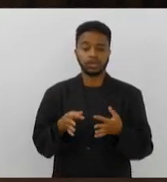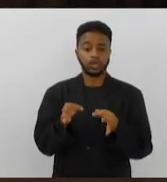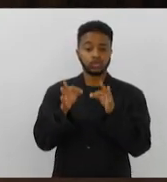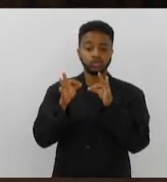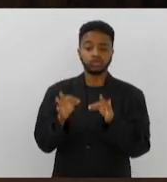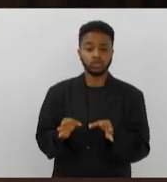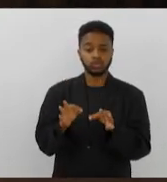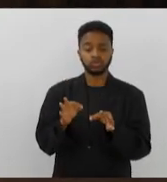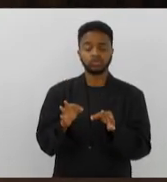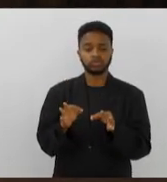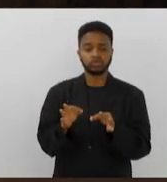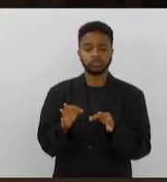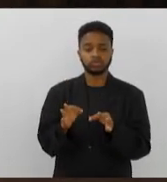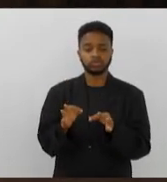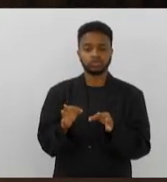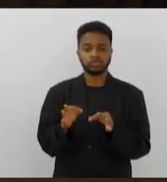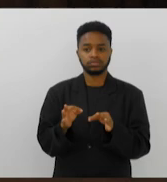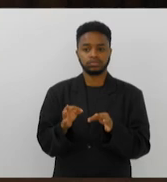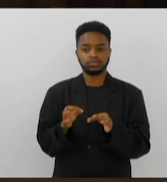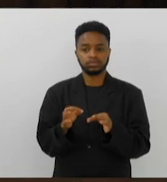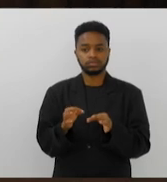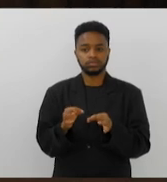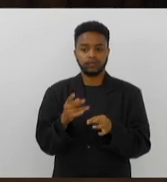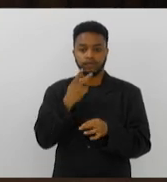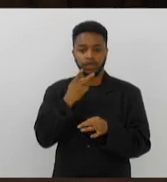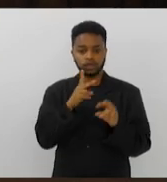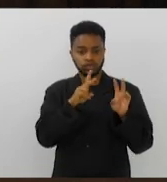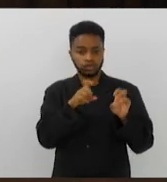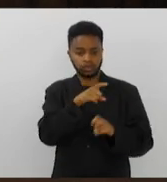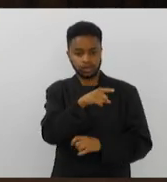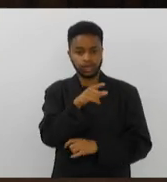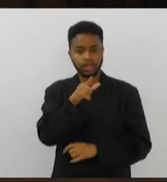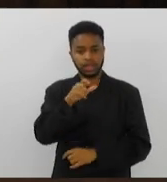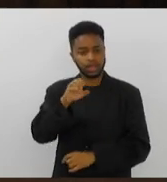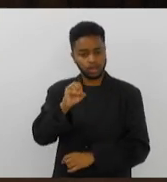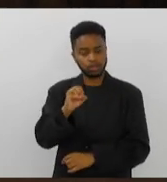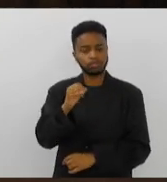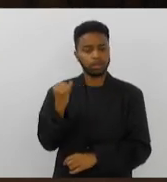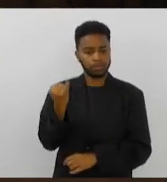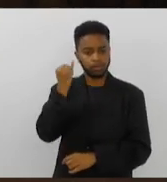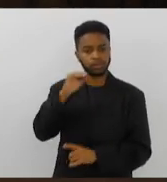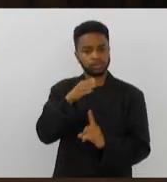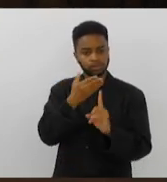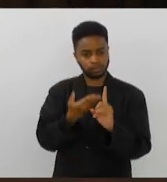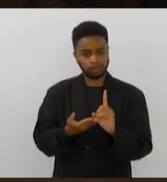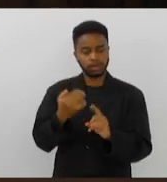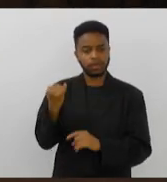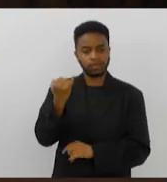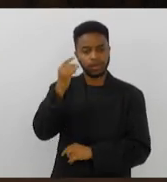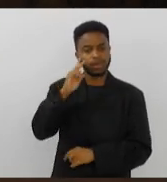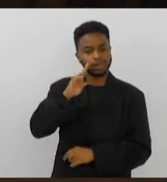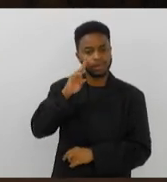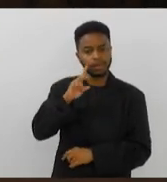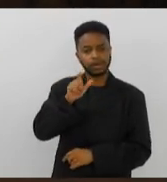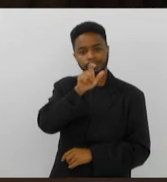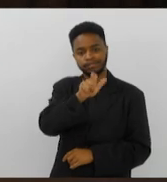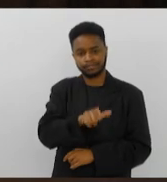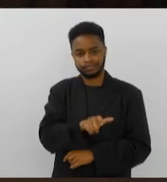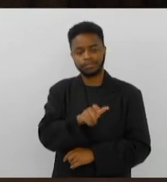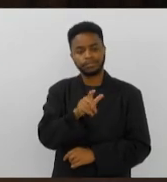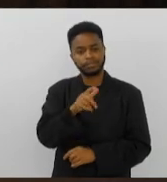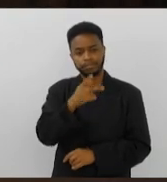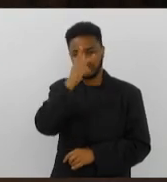eu eh falava de você Léo essa justa homenagem né dessa lembrança dessa figura